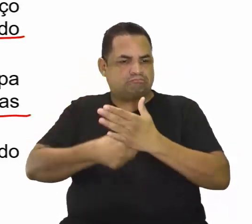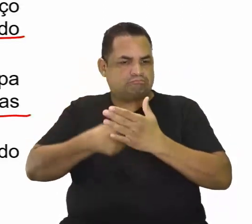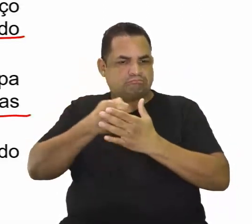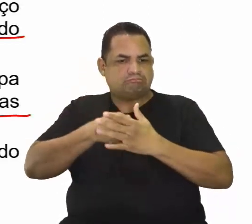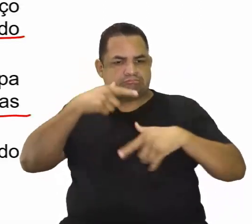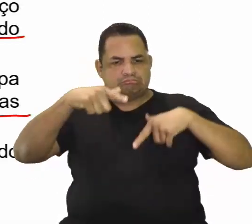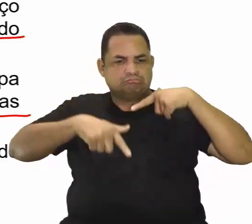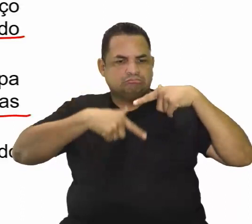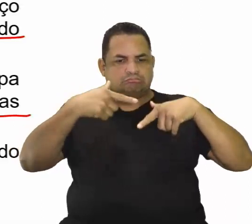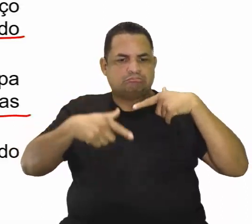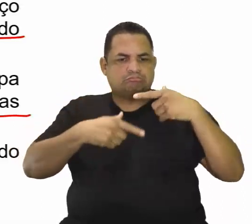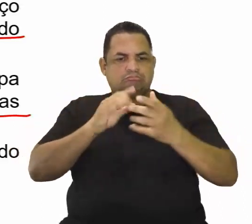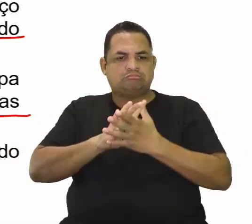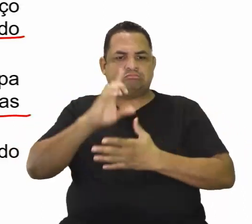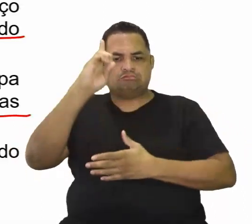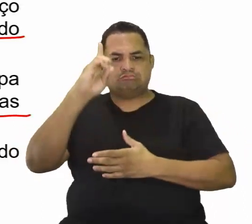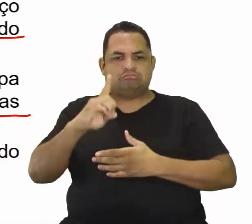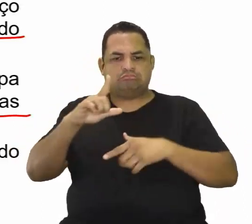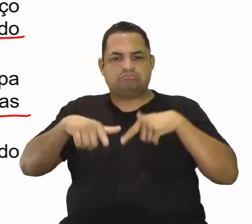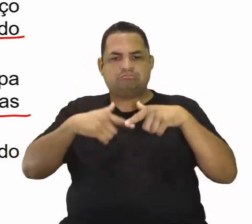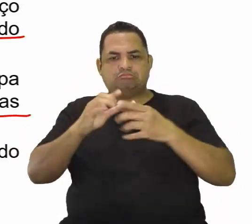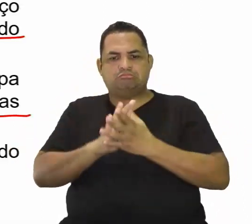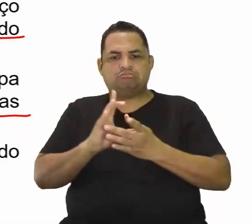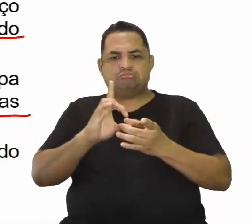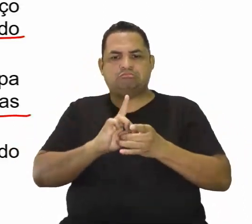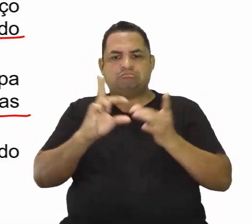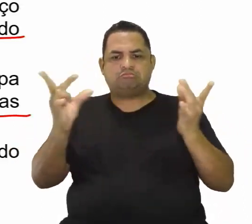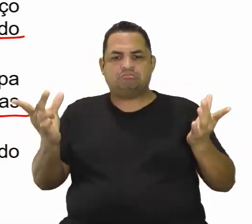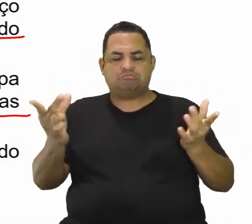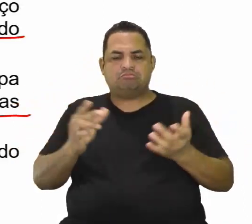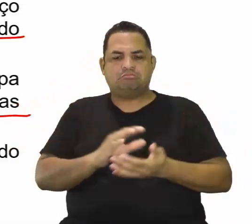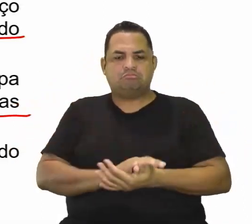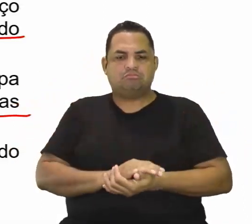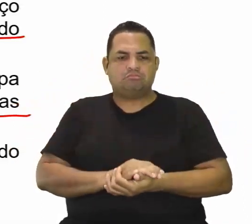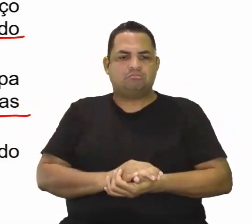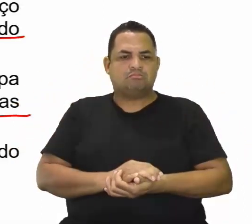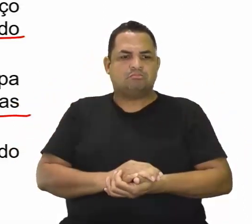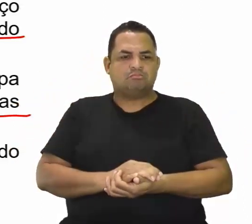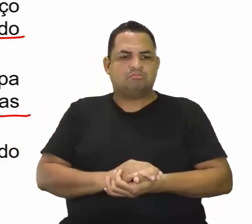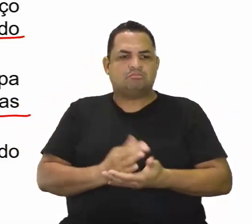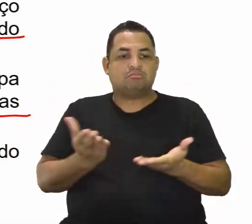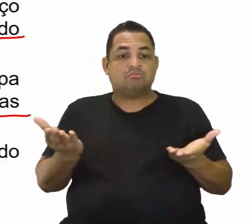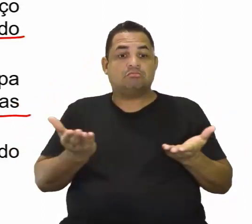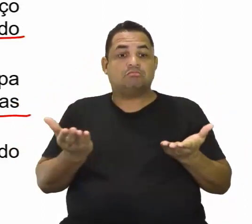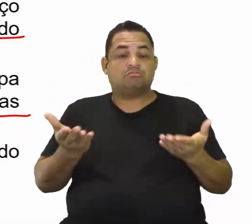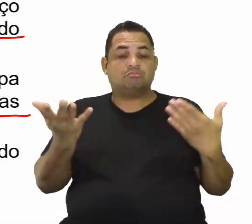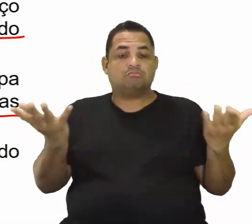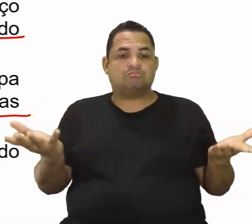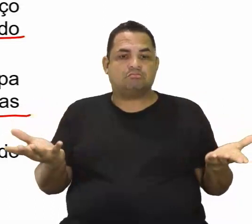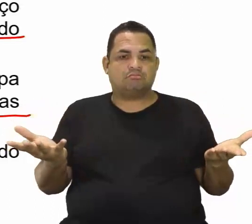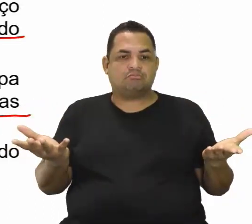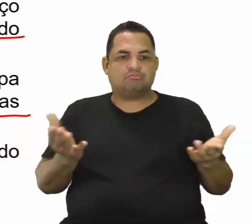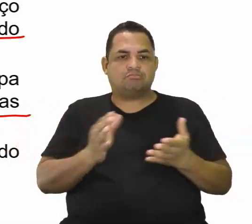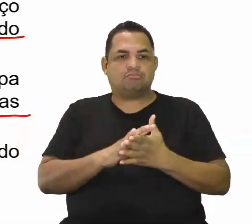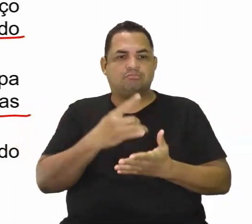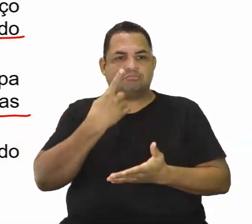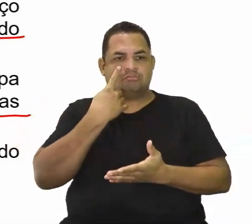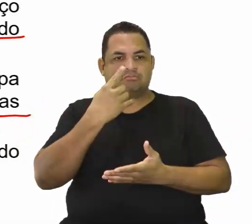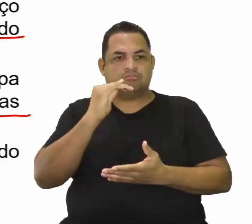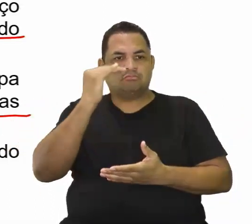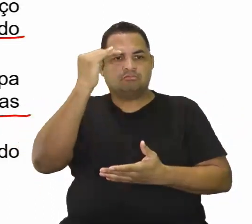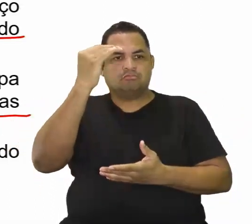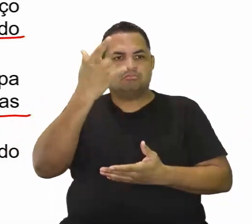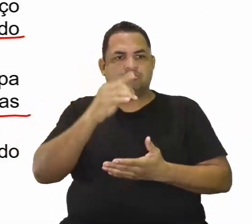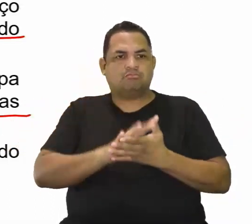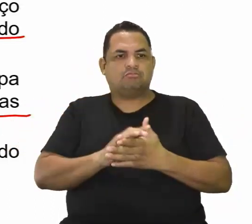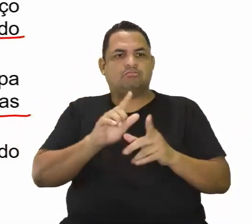do proletariado nos direitos trabalhistas democráticos. E agora? Observe lá em cima